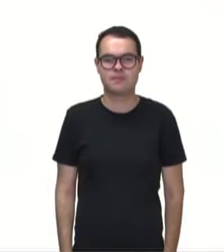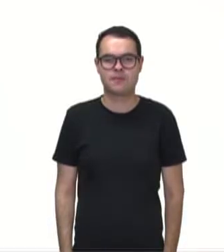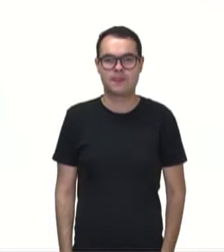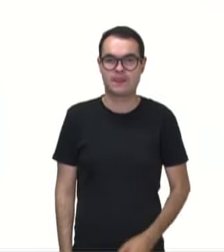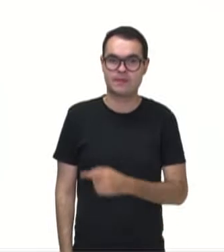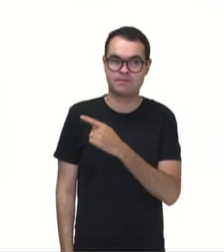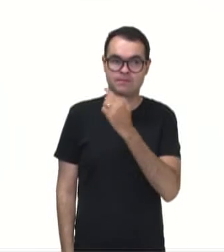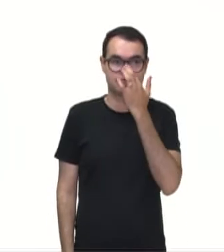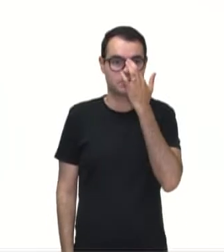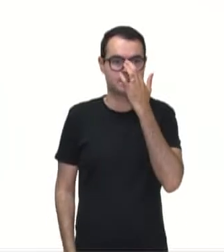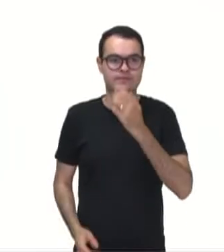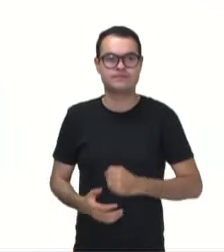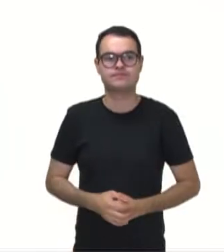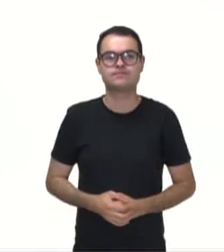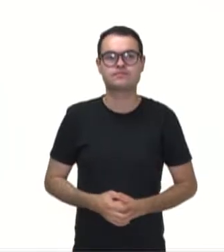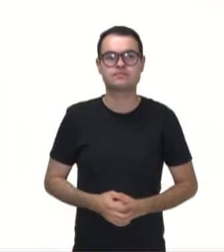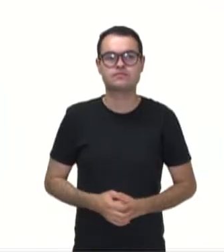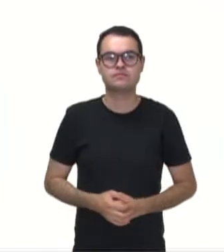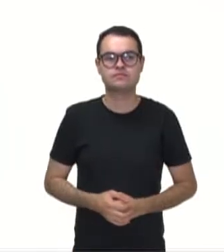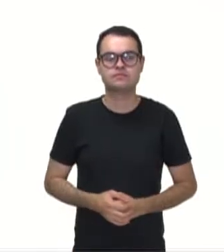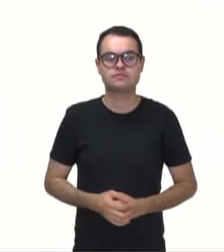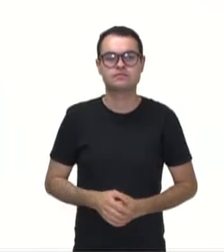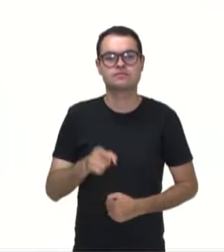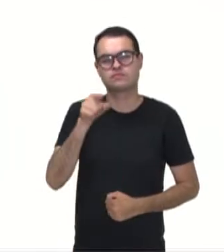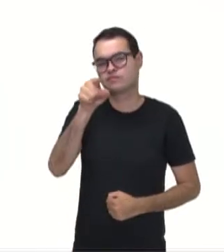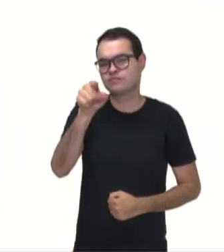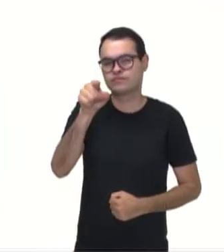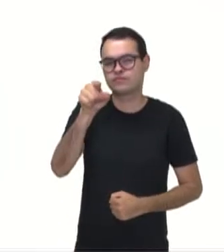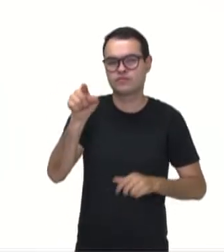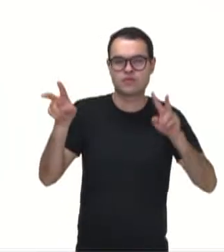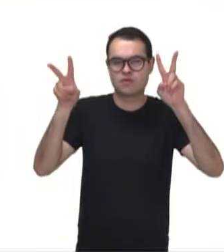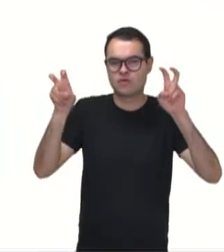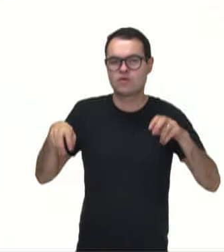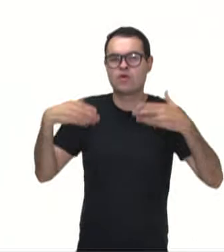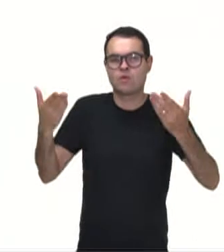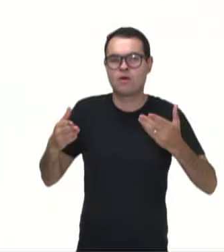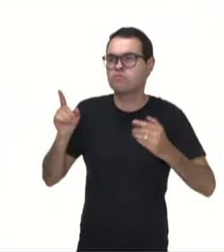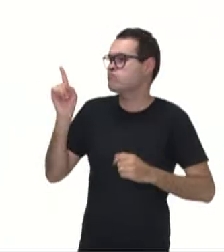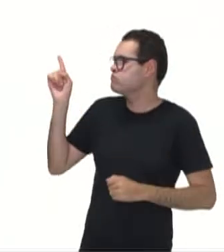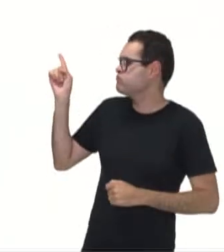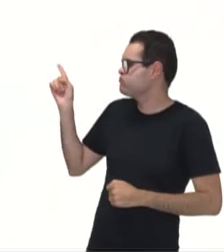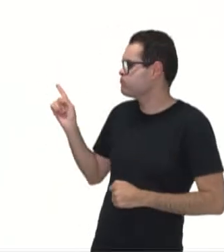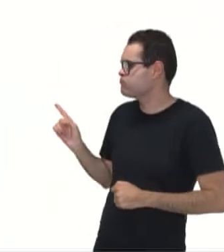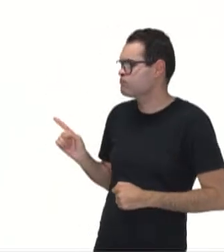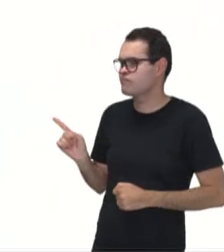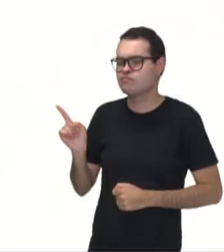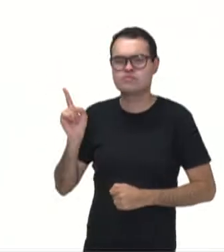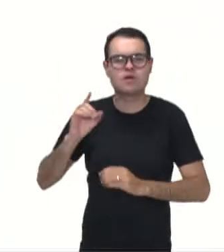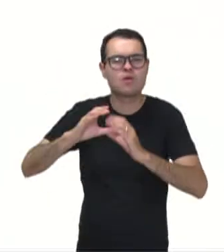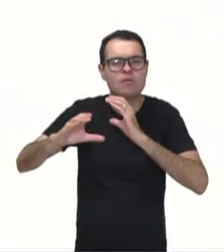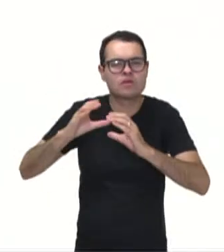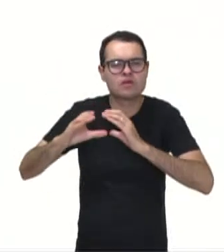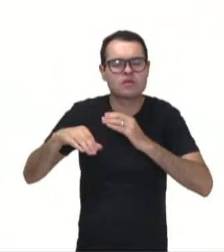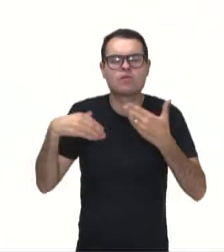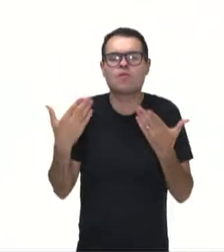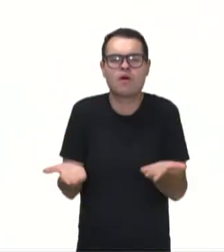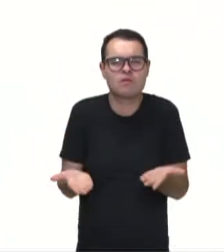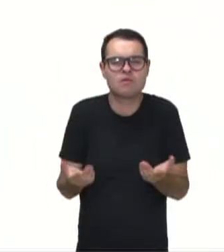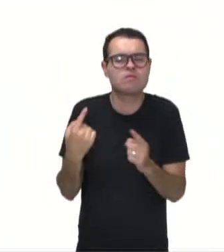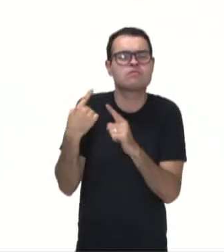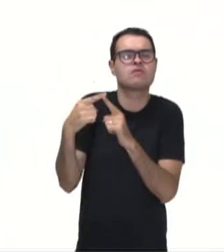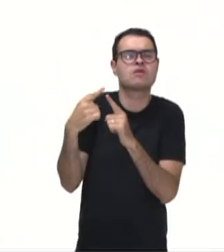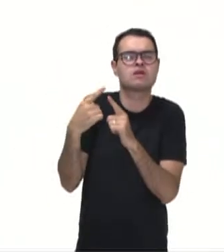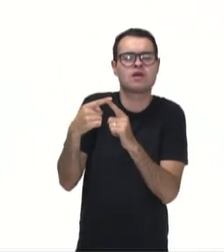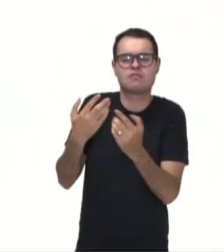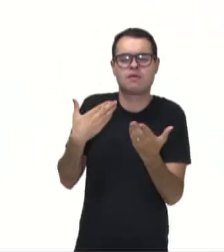Comentário digital. E tu? Em qual rede social se comunica? Com quem falamos por las redes